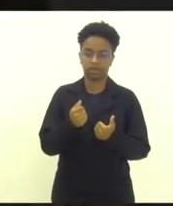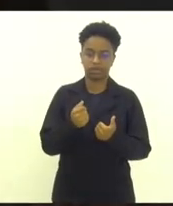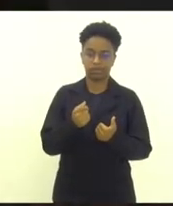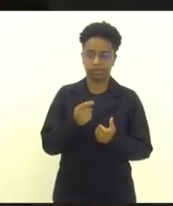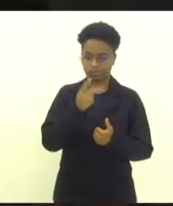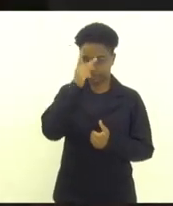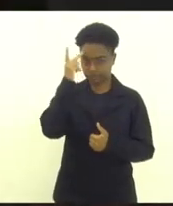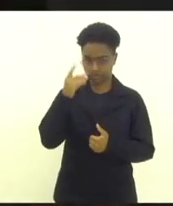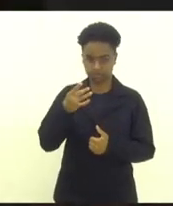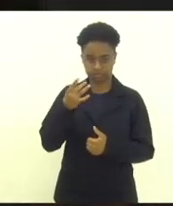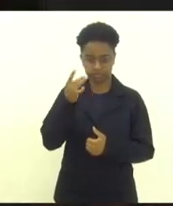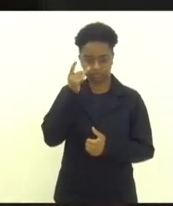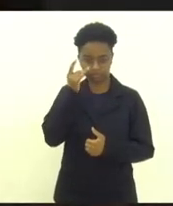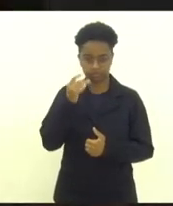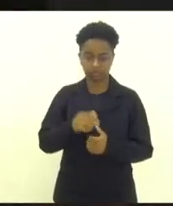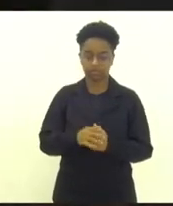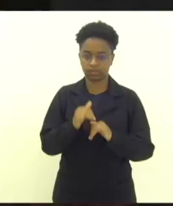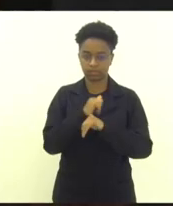anuncie